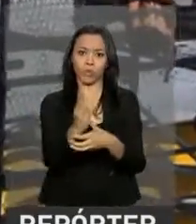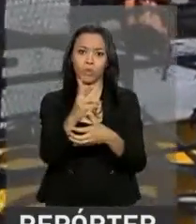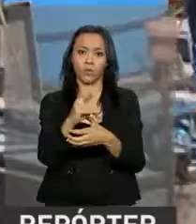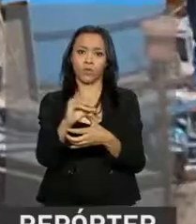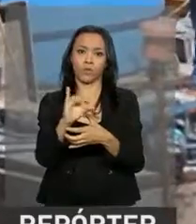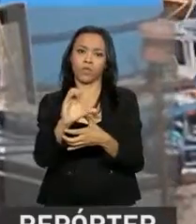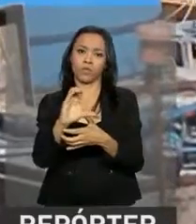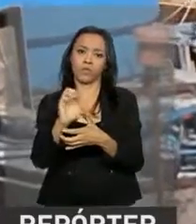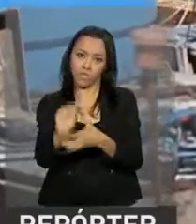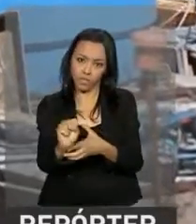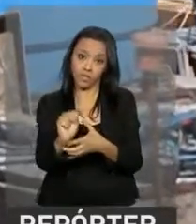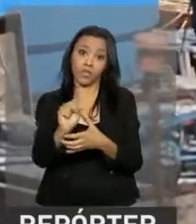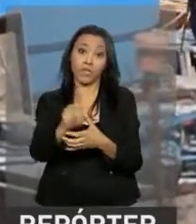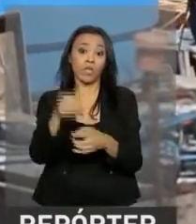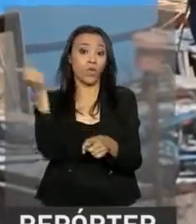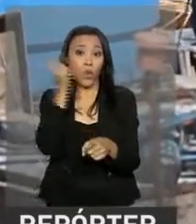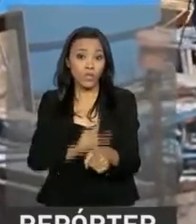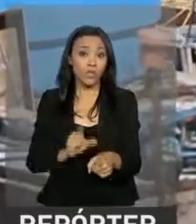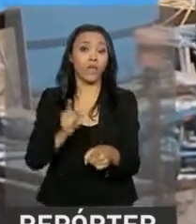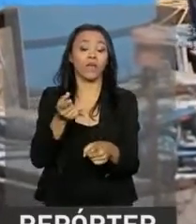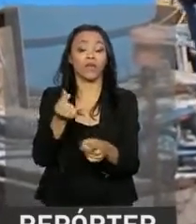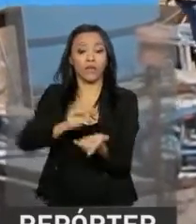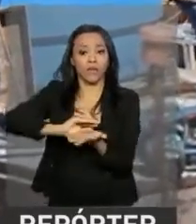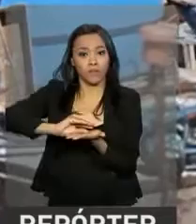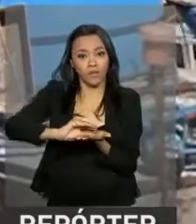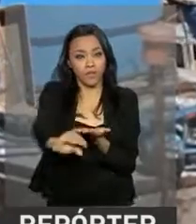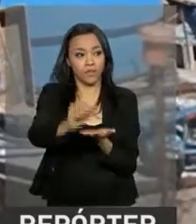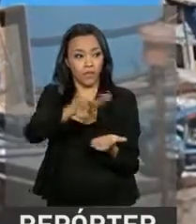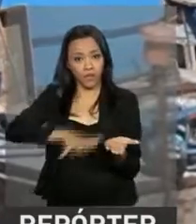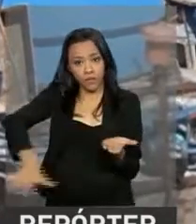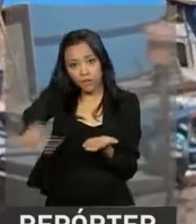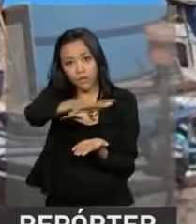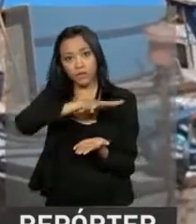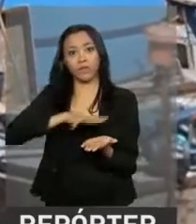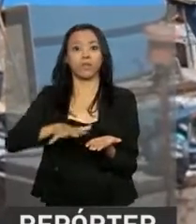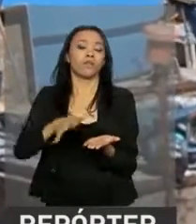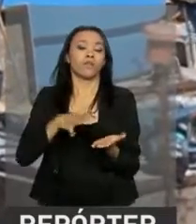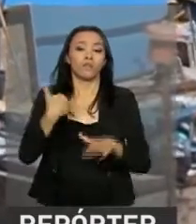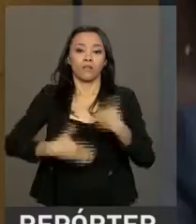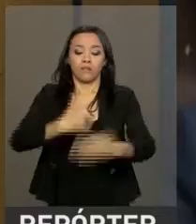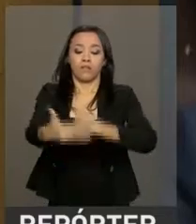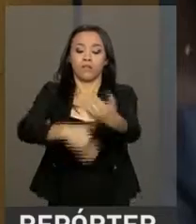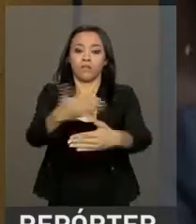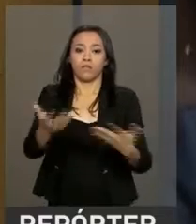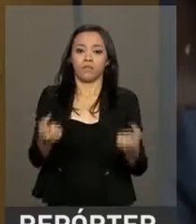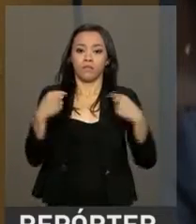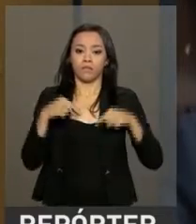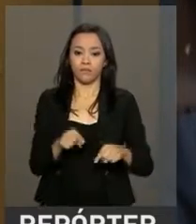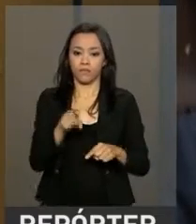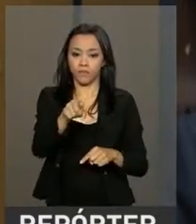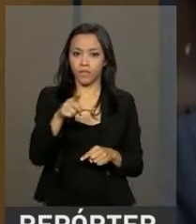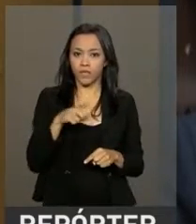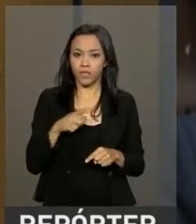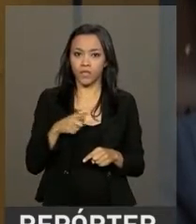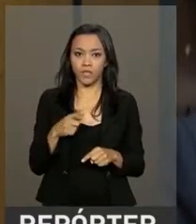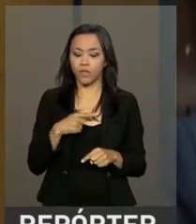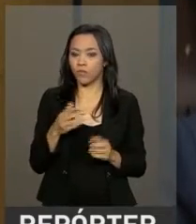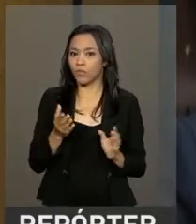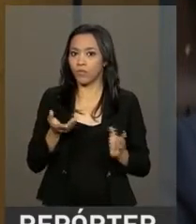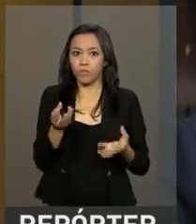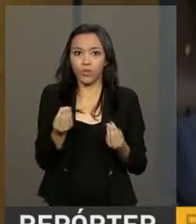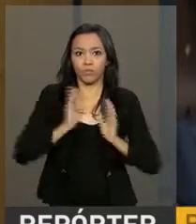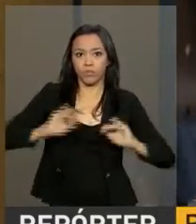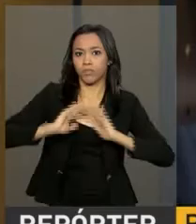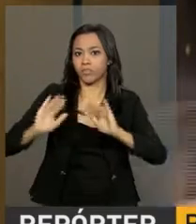banco mundial não conseguem financiar tudo o que é necessário nos países em desenvolvimento há um excesso de demanda por